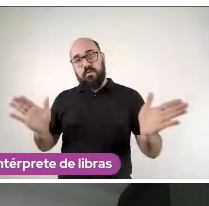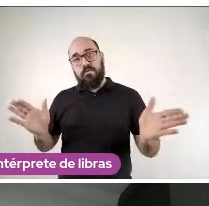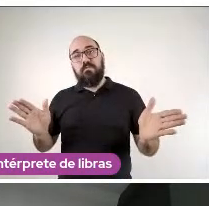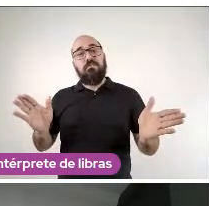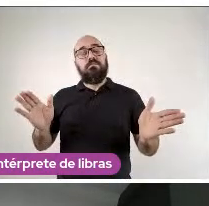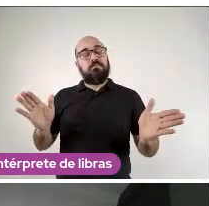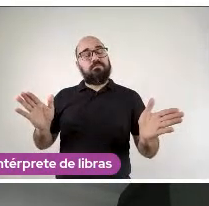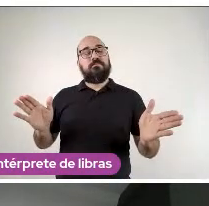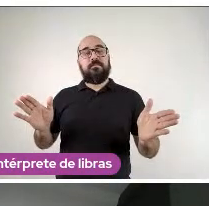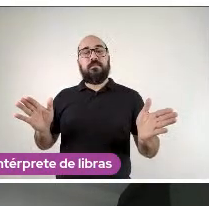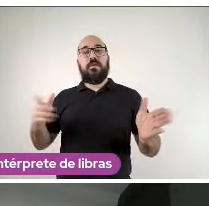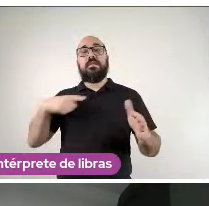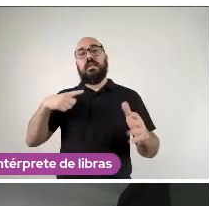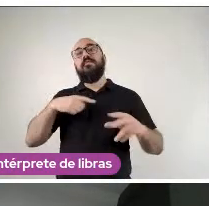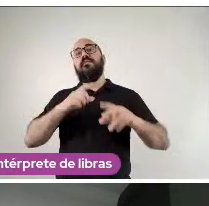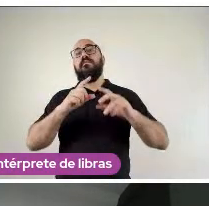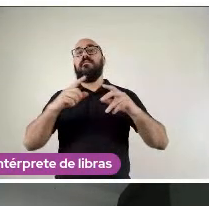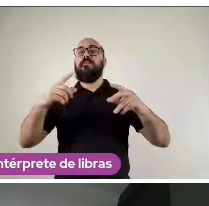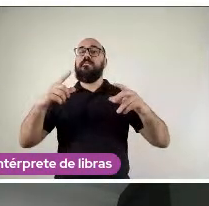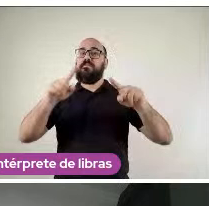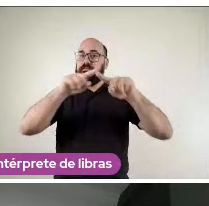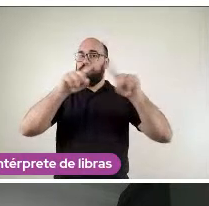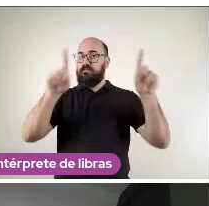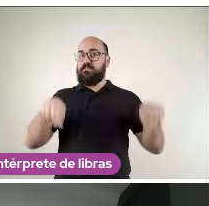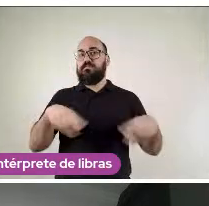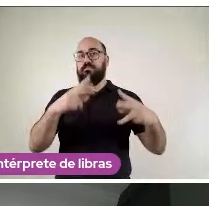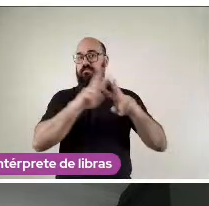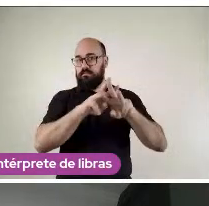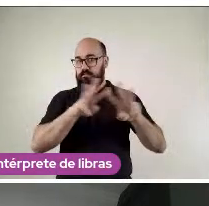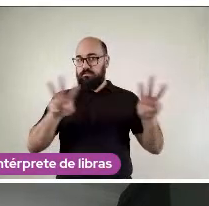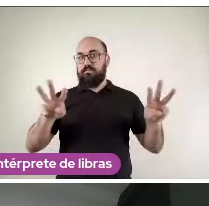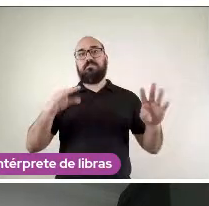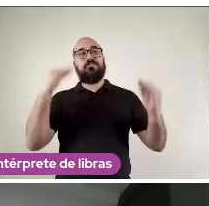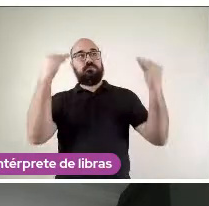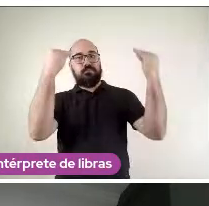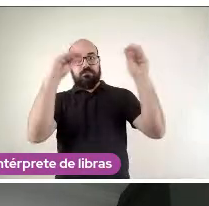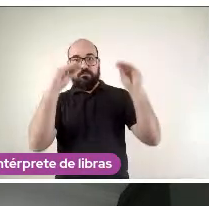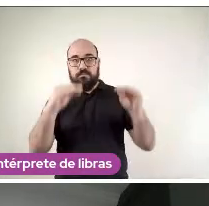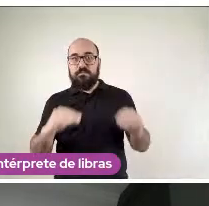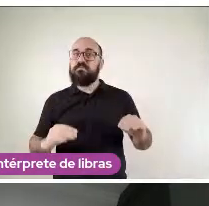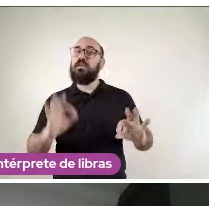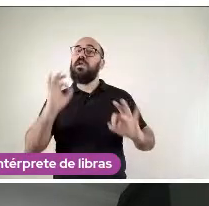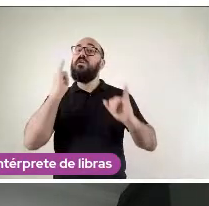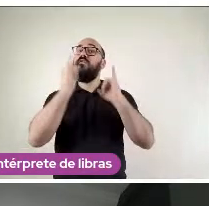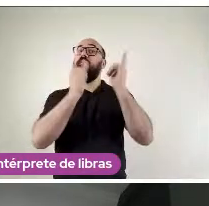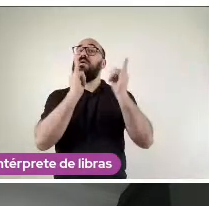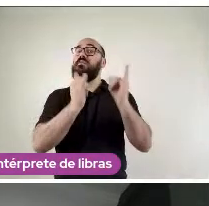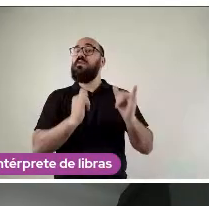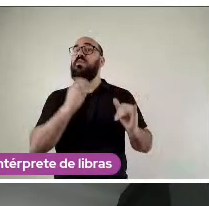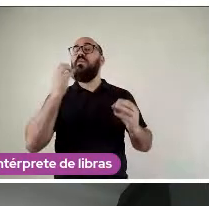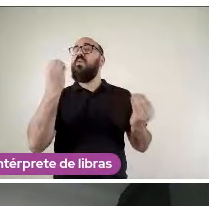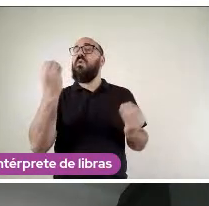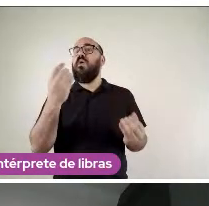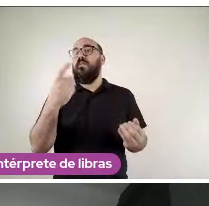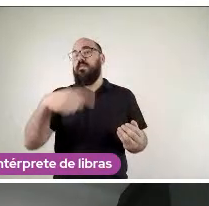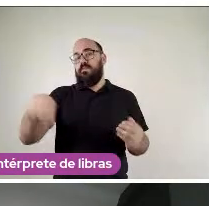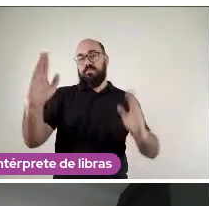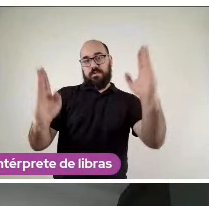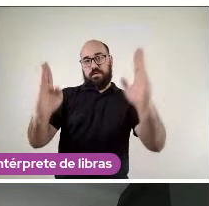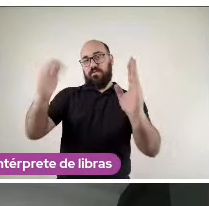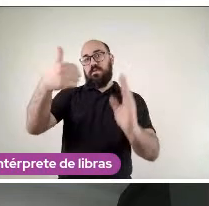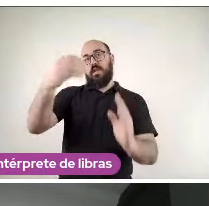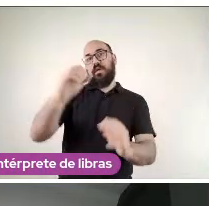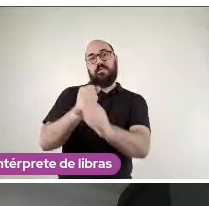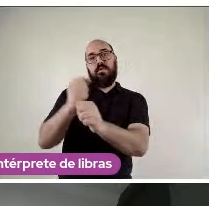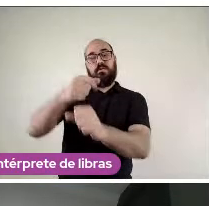uma página na internet já contendo informações sobre o processo brasileiro para a década. Também foi lançado,